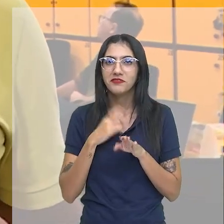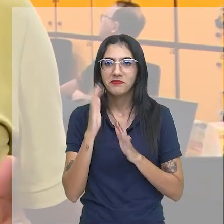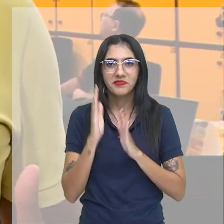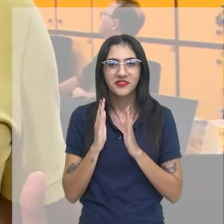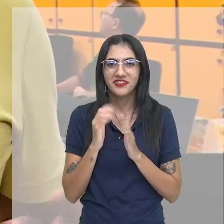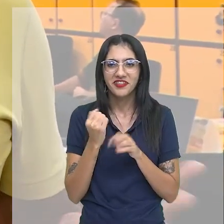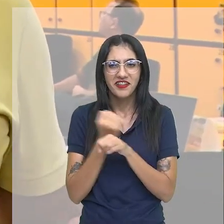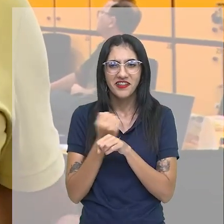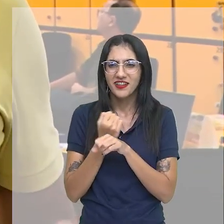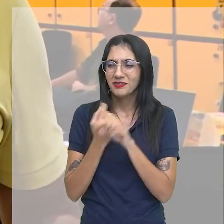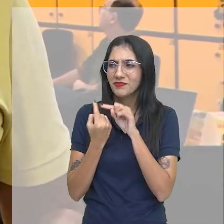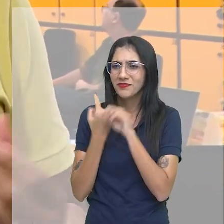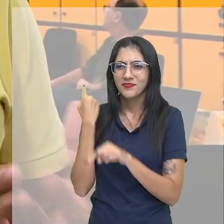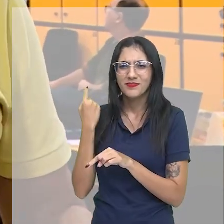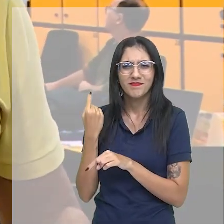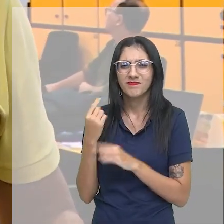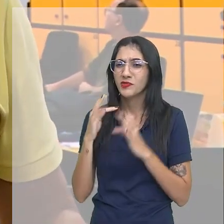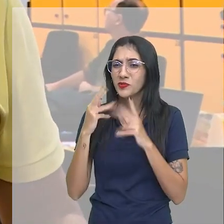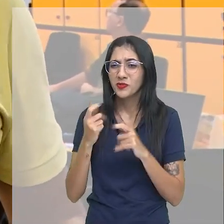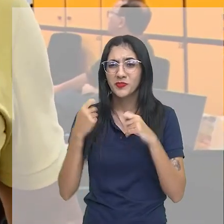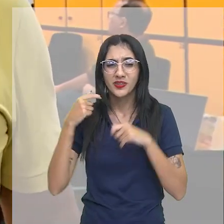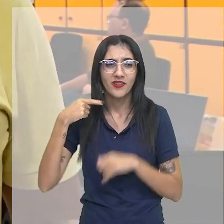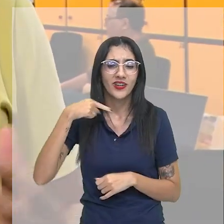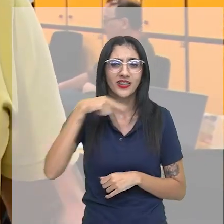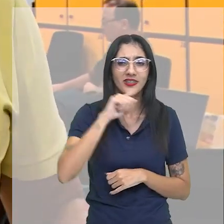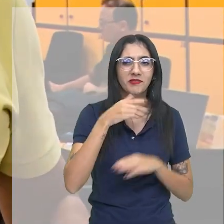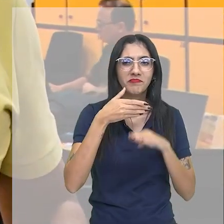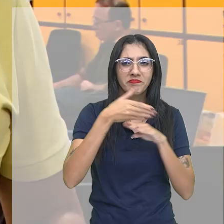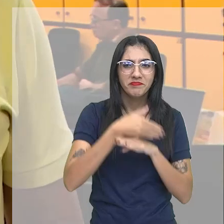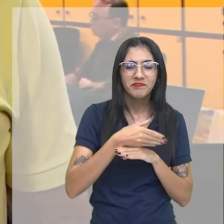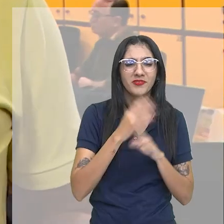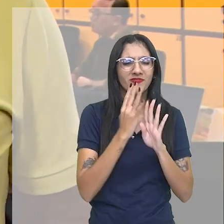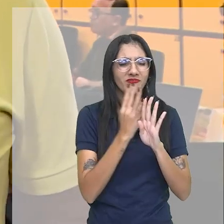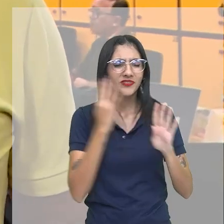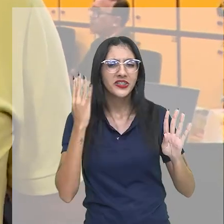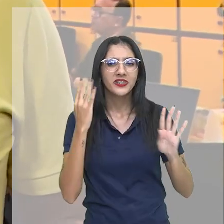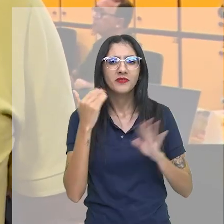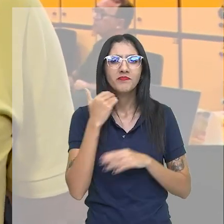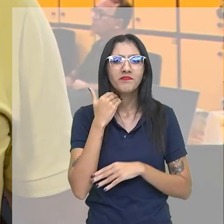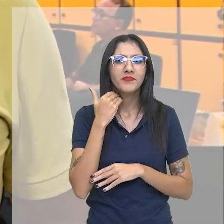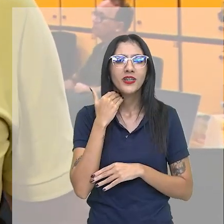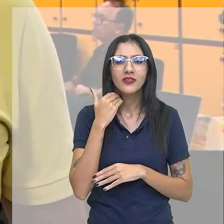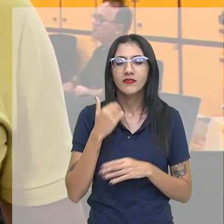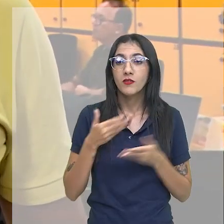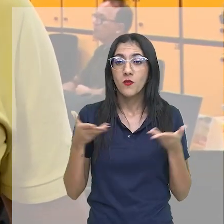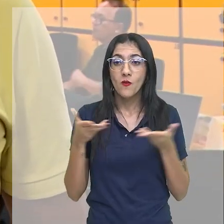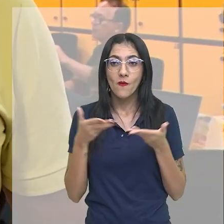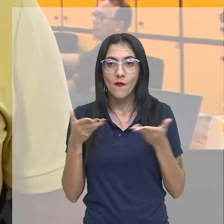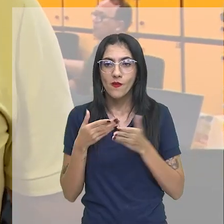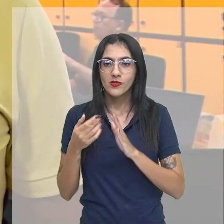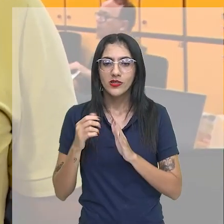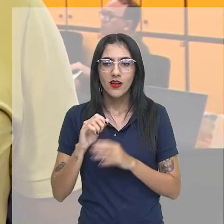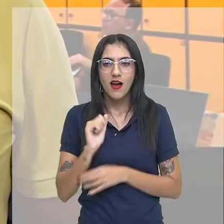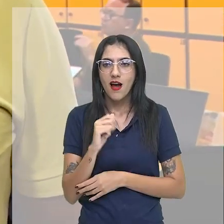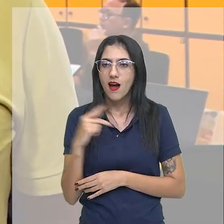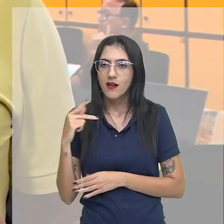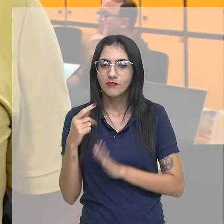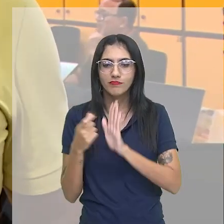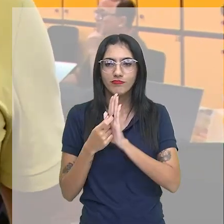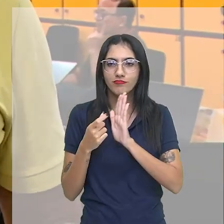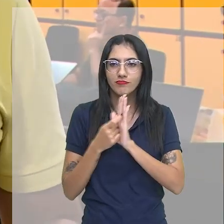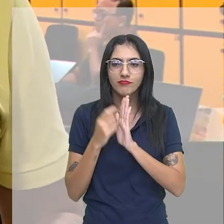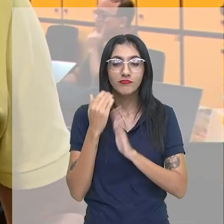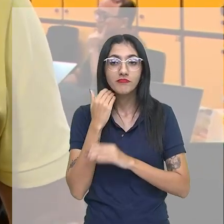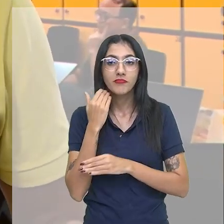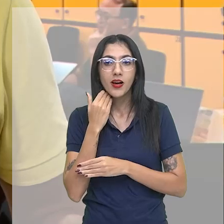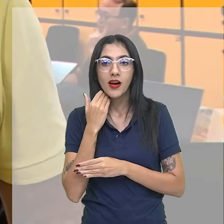fazia, inclusive, tudo andando, tinha que ir no banco, tinha que enfrentar a fila. Eu acho que hoje os aplicativos de banco você